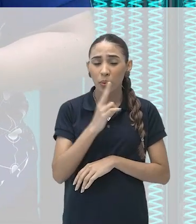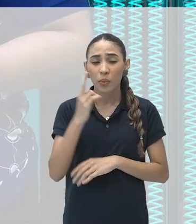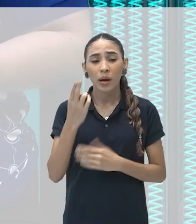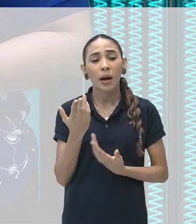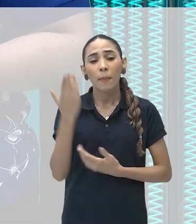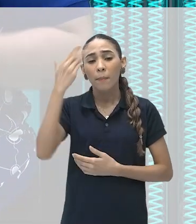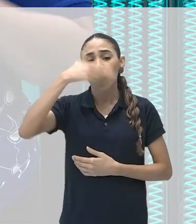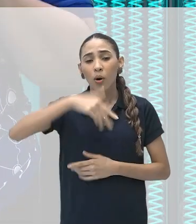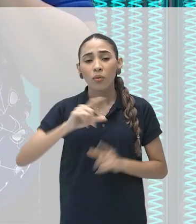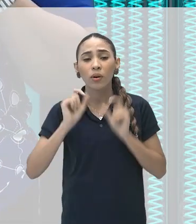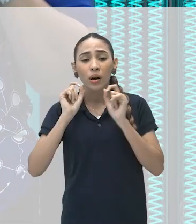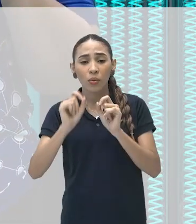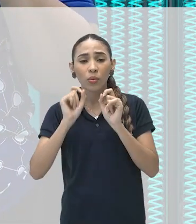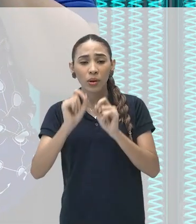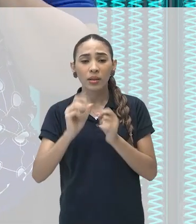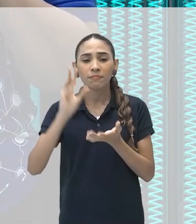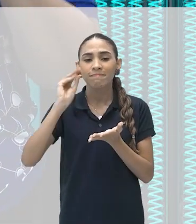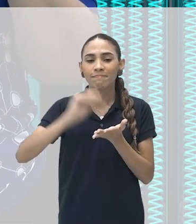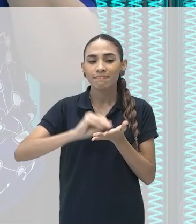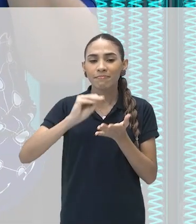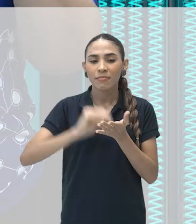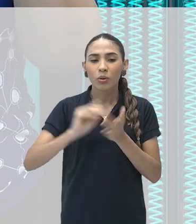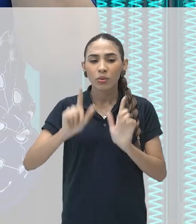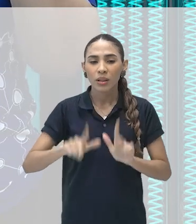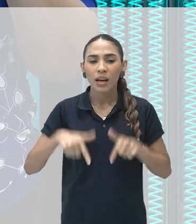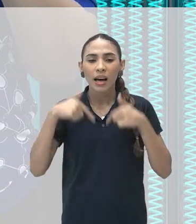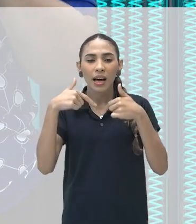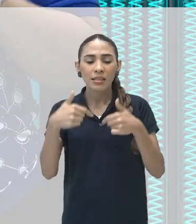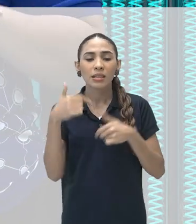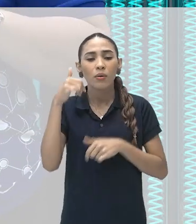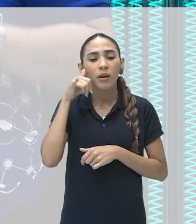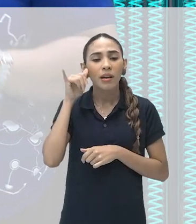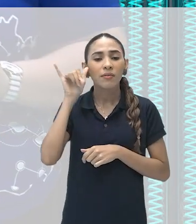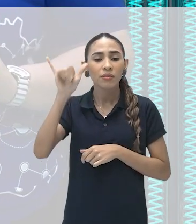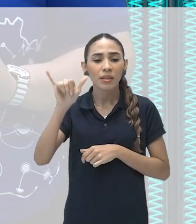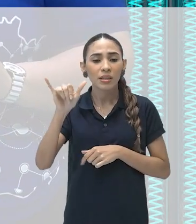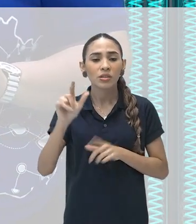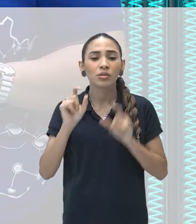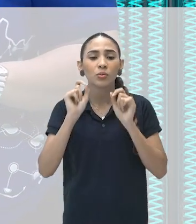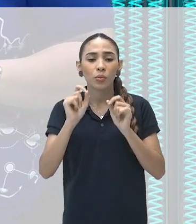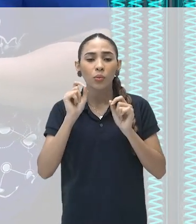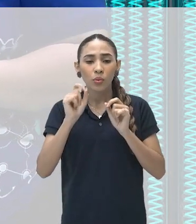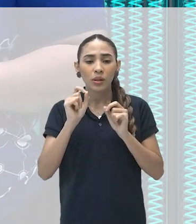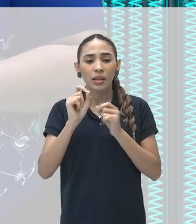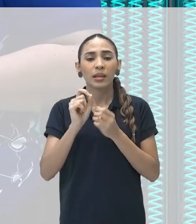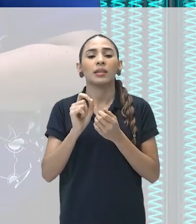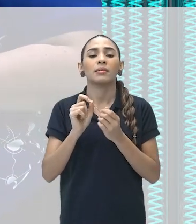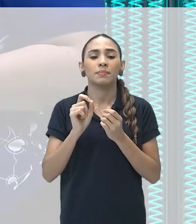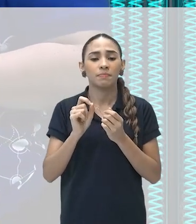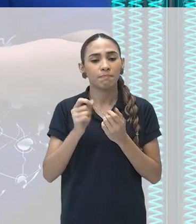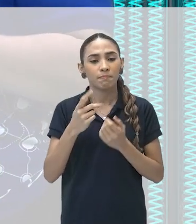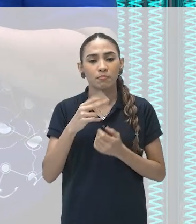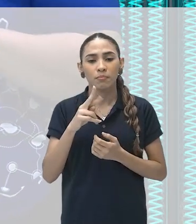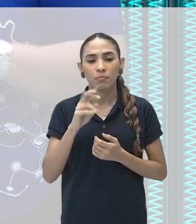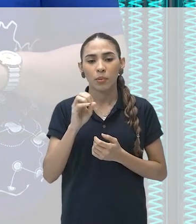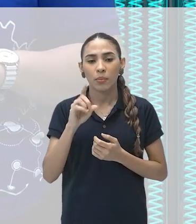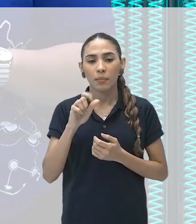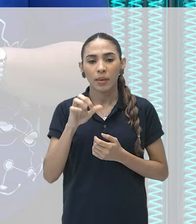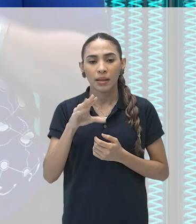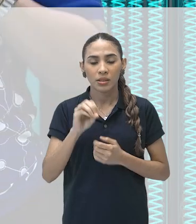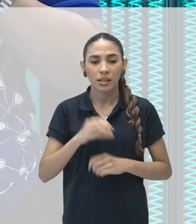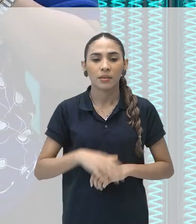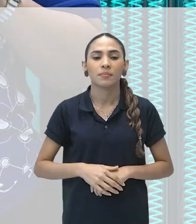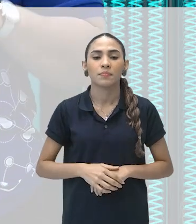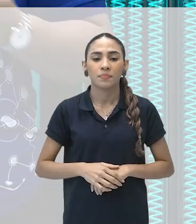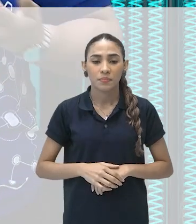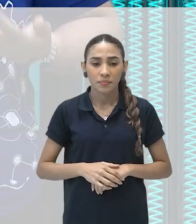total ausência de ações que combatam a problemática. Isso mesmo, essa palavra foi escrita dessa